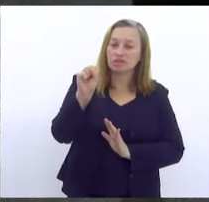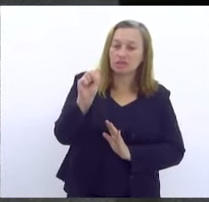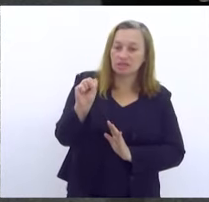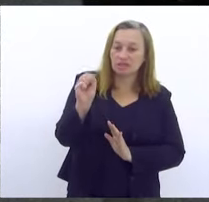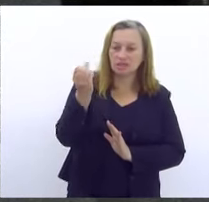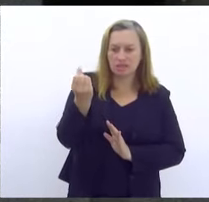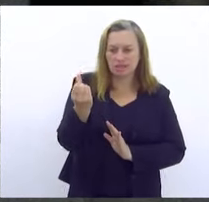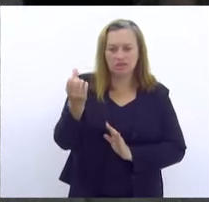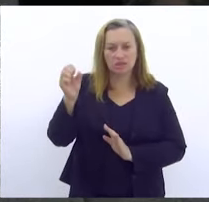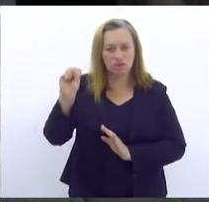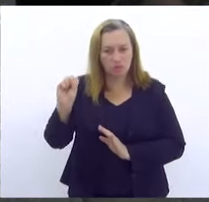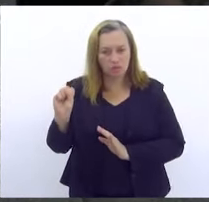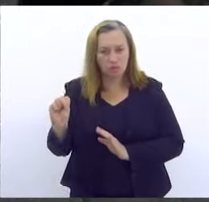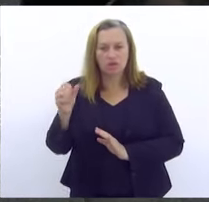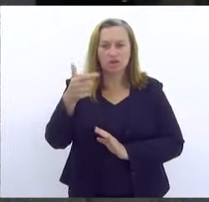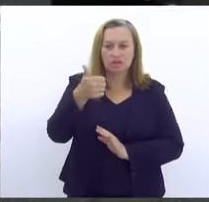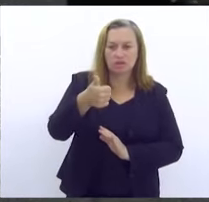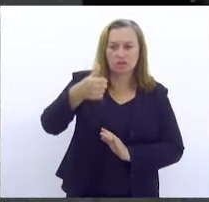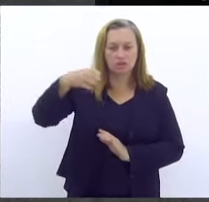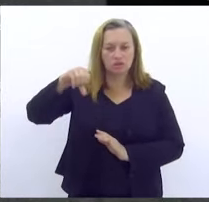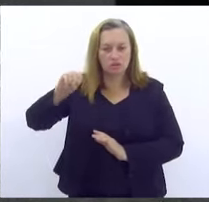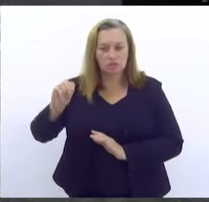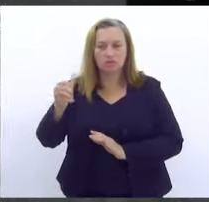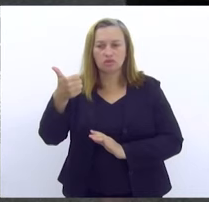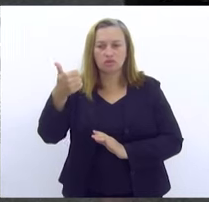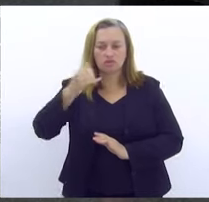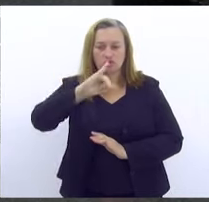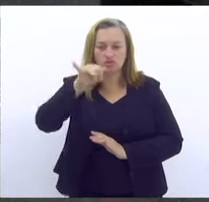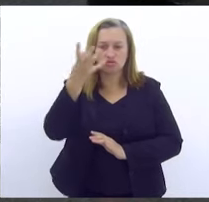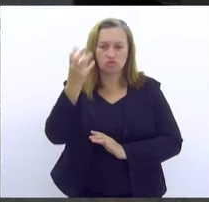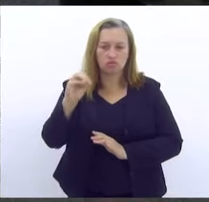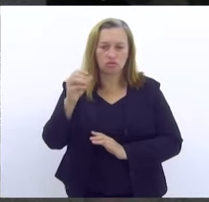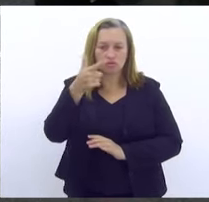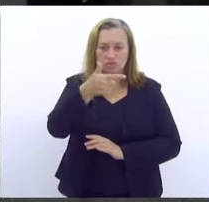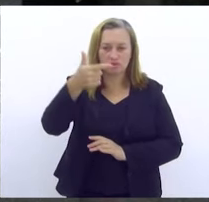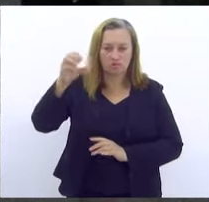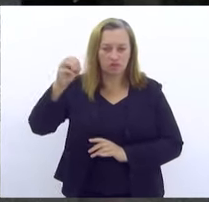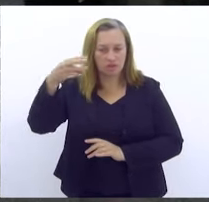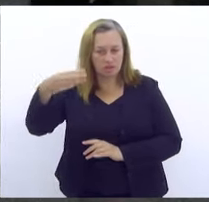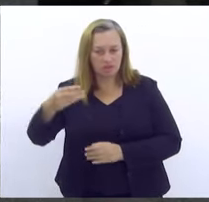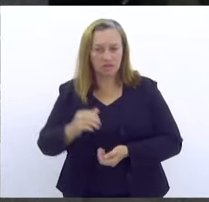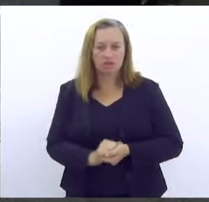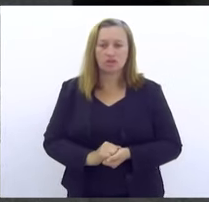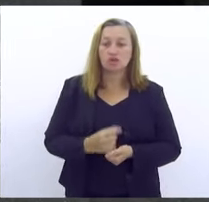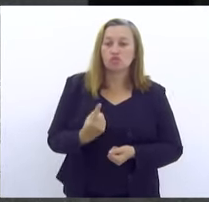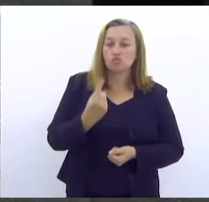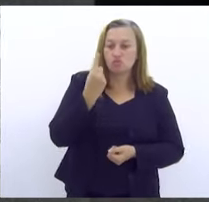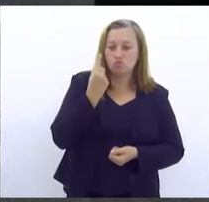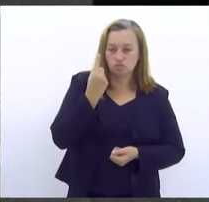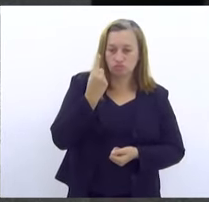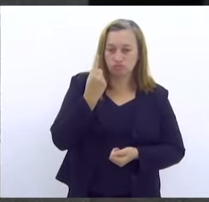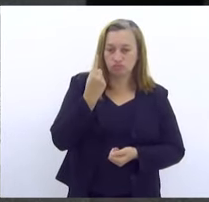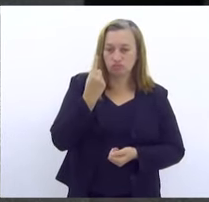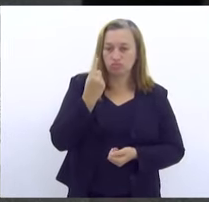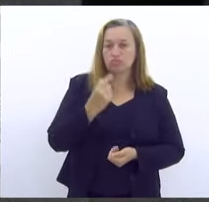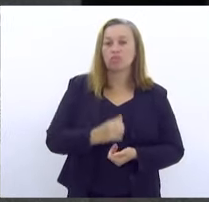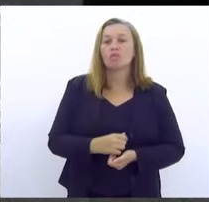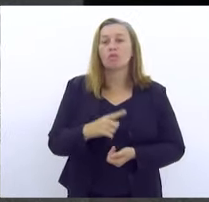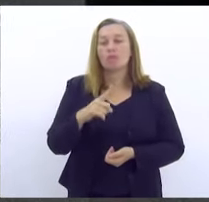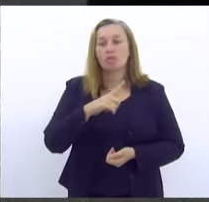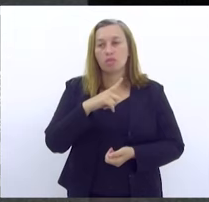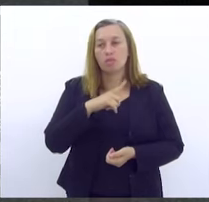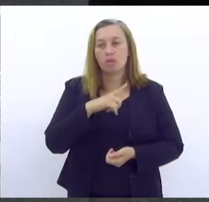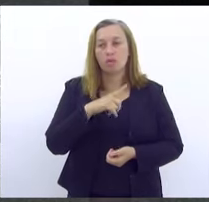10.068, de 18 de julho de 2023. De um, há um preceito na